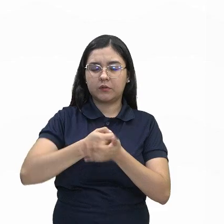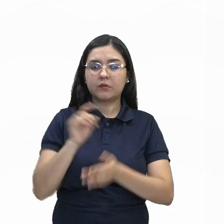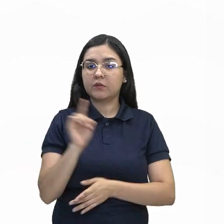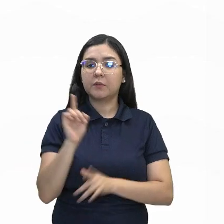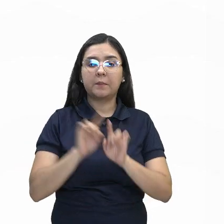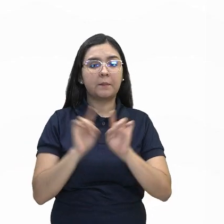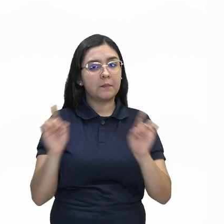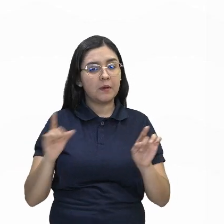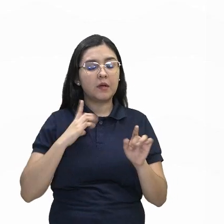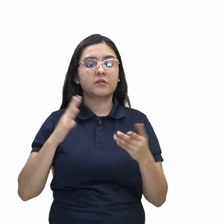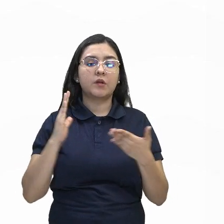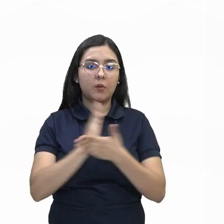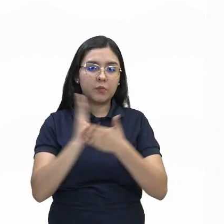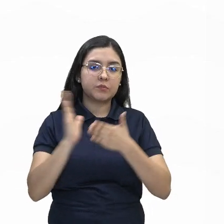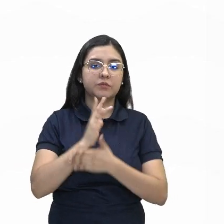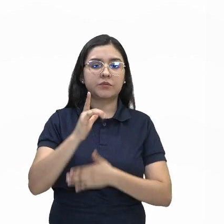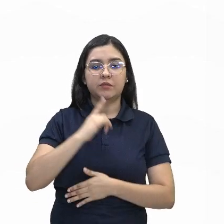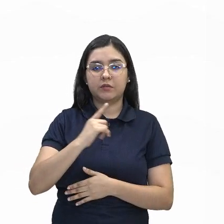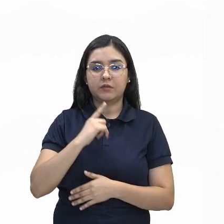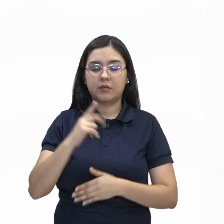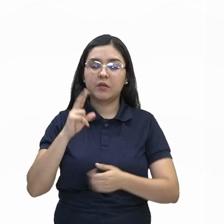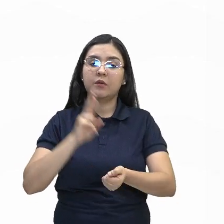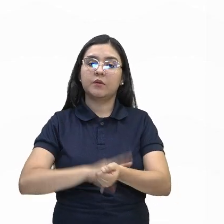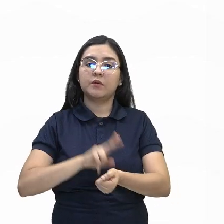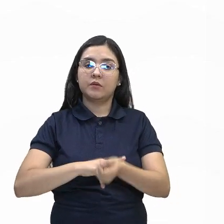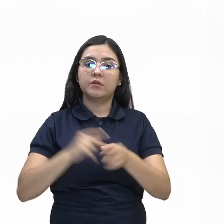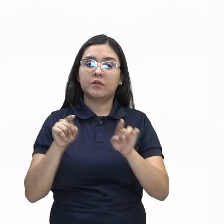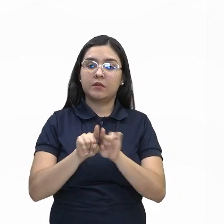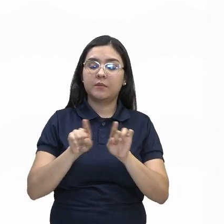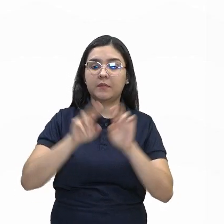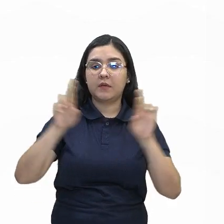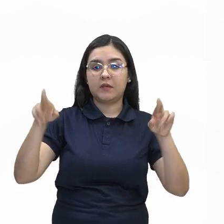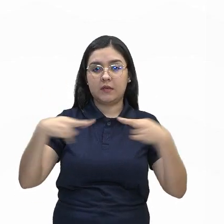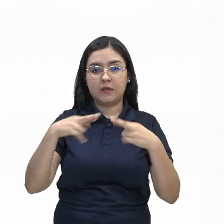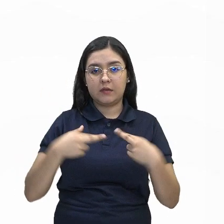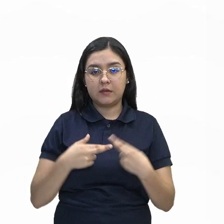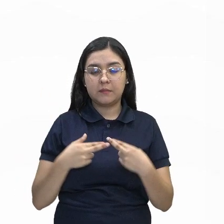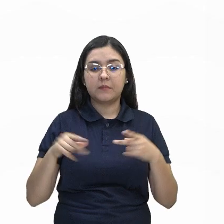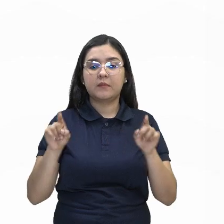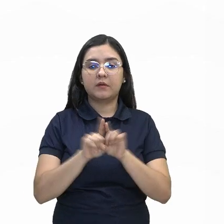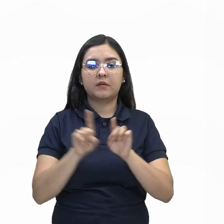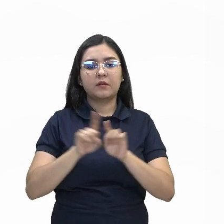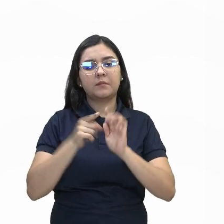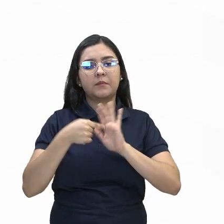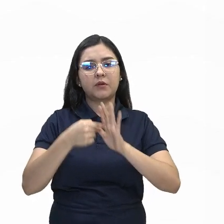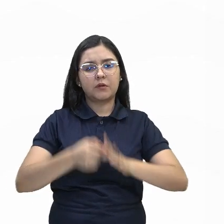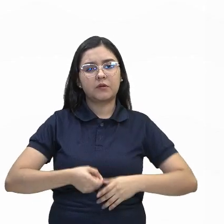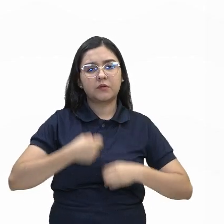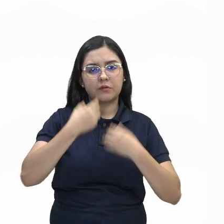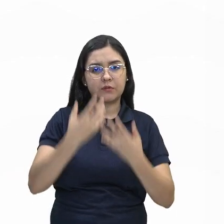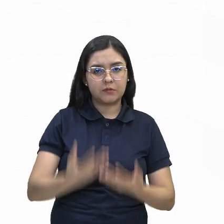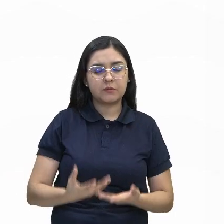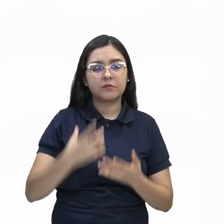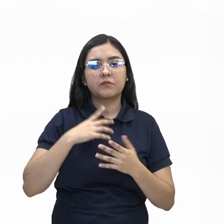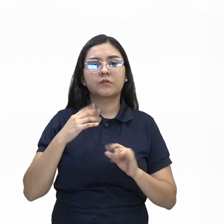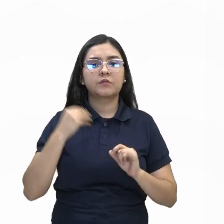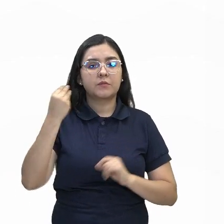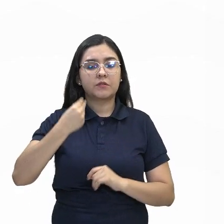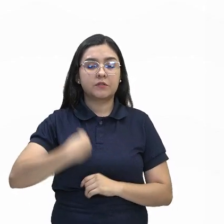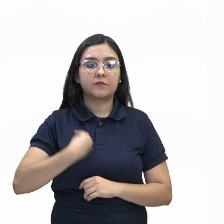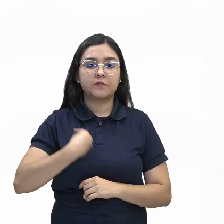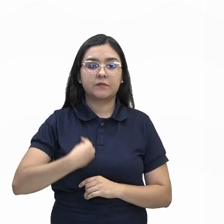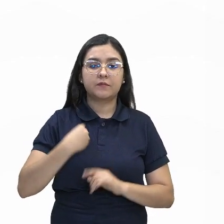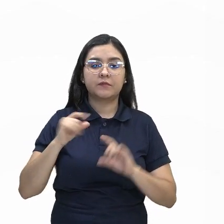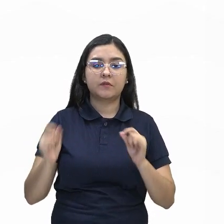ele tem. Às vezes ele traz as rimas, né, expressando experiências de vida, emoções, e é um estilo mais